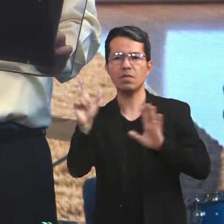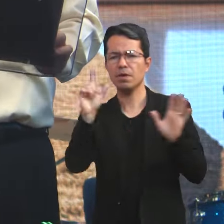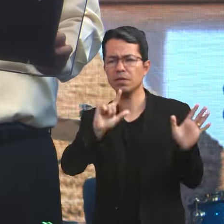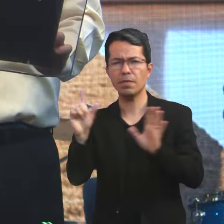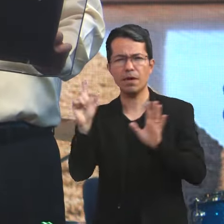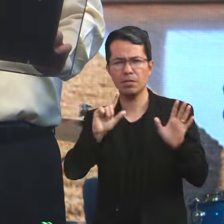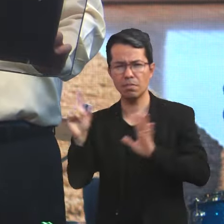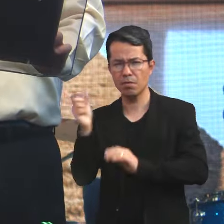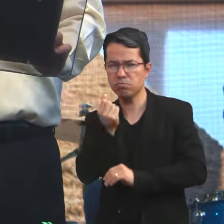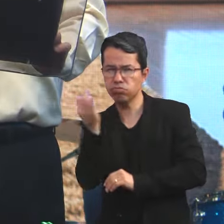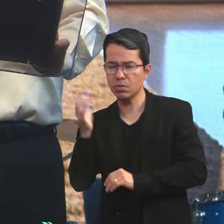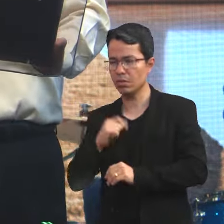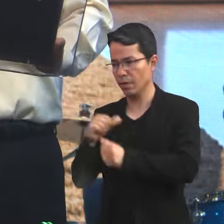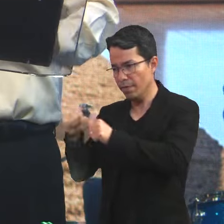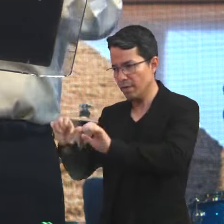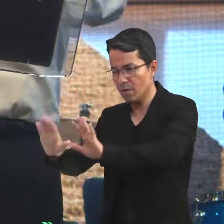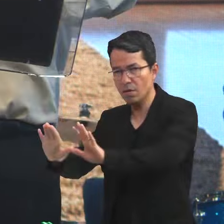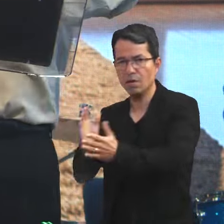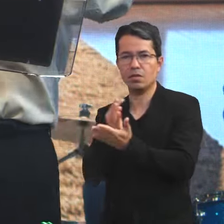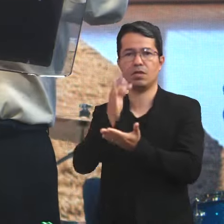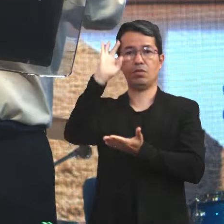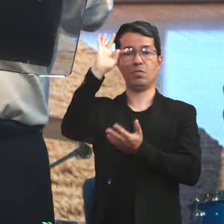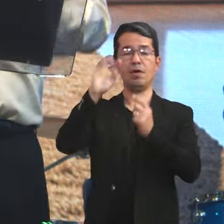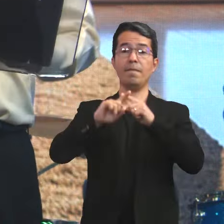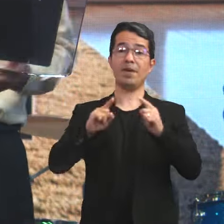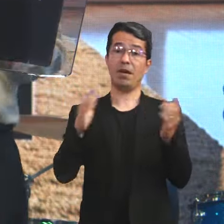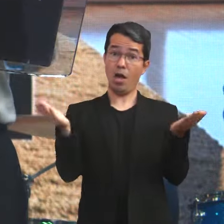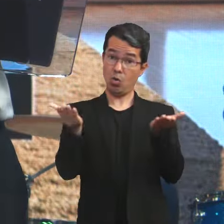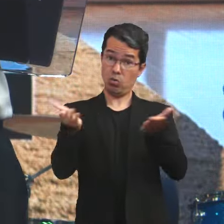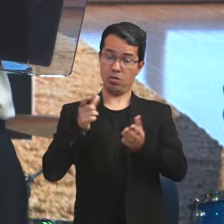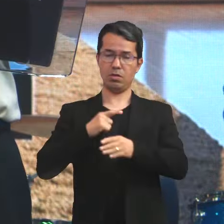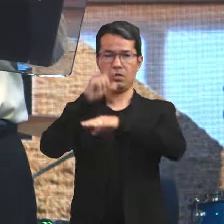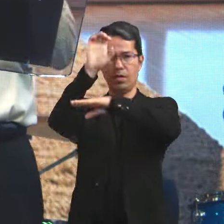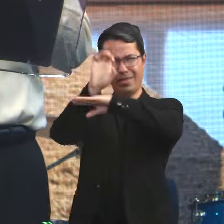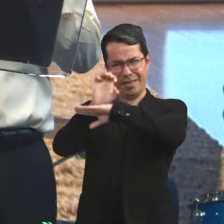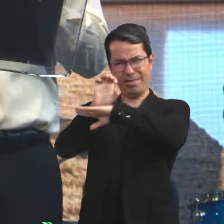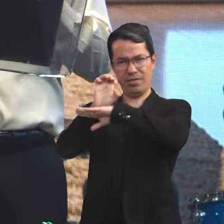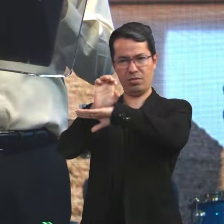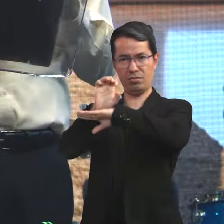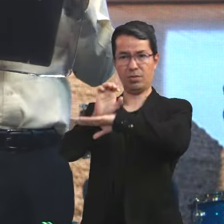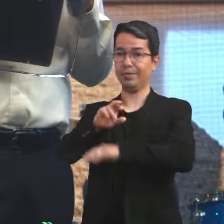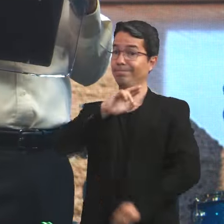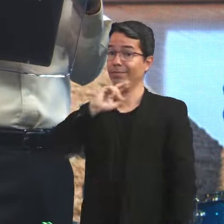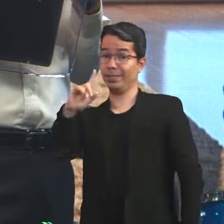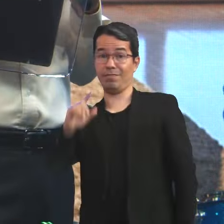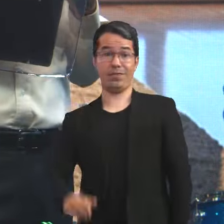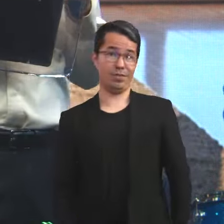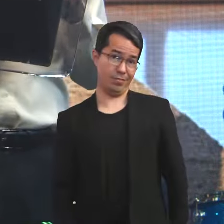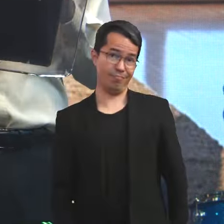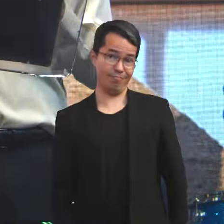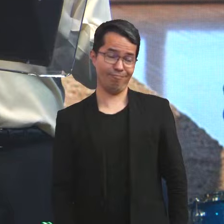passou alumas cas deig deo no